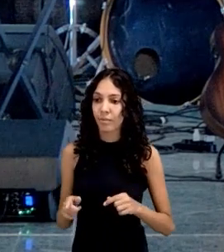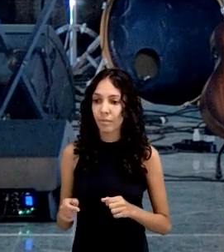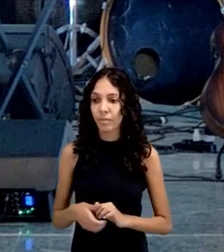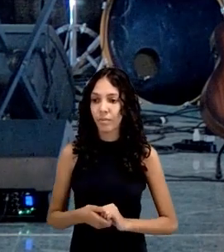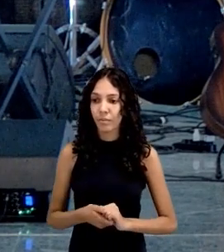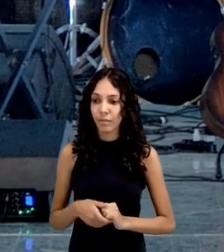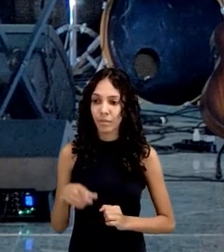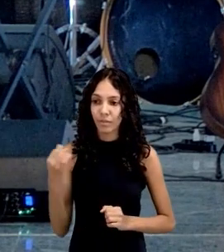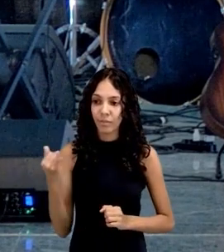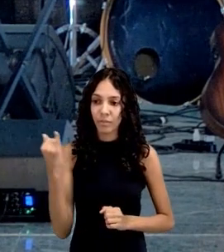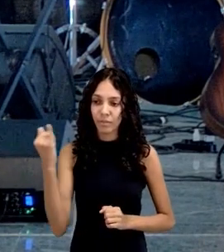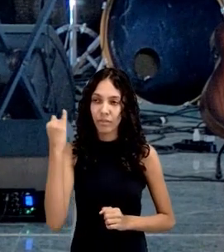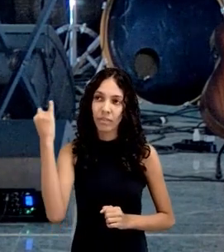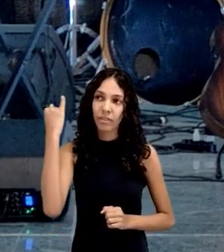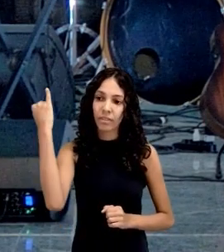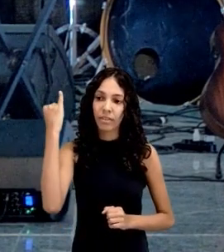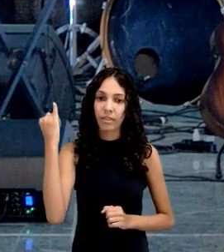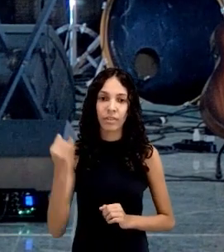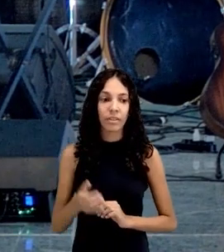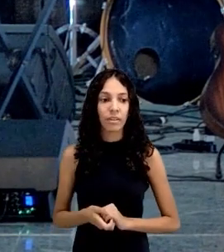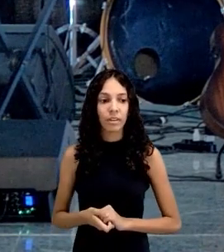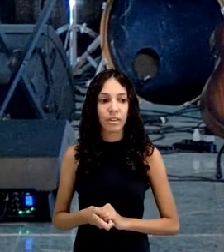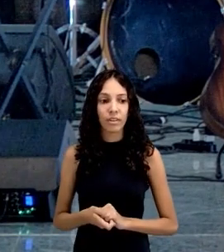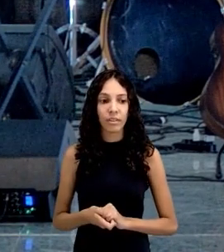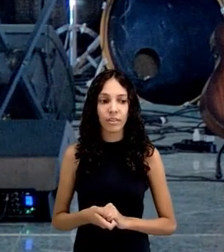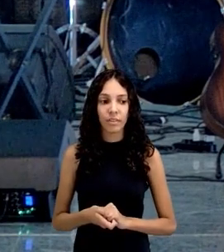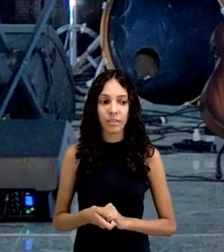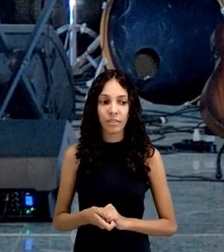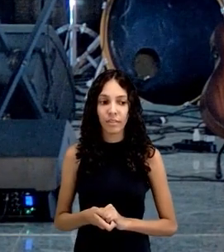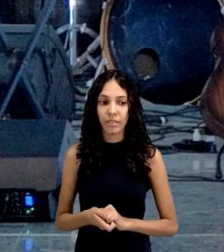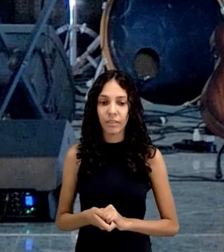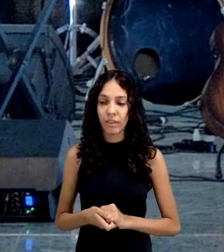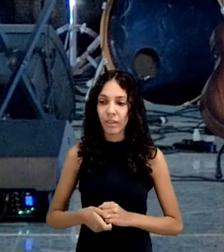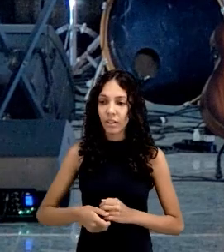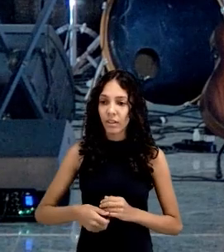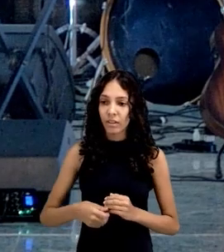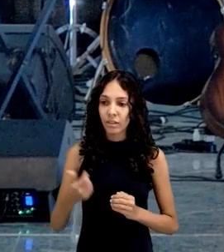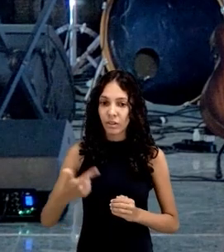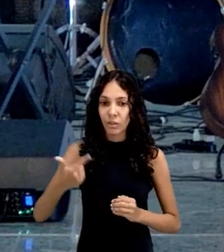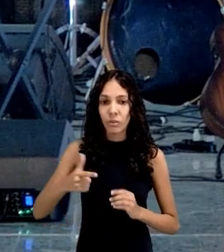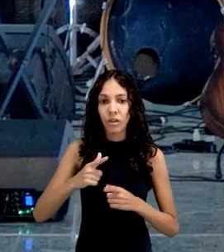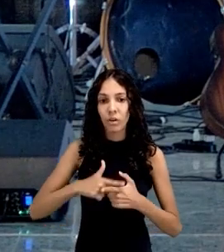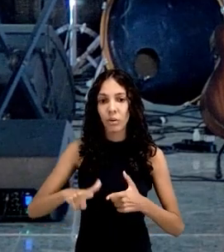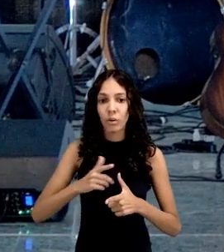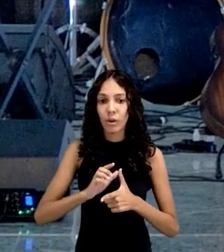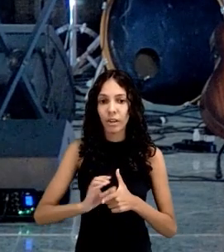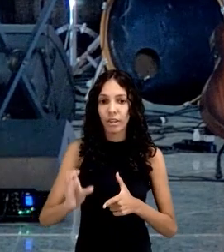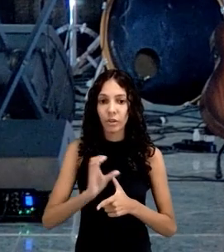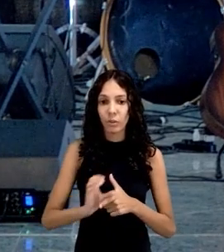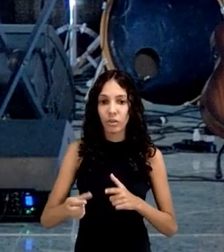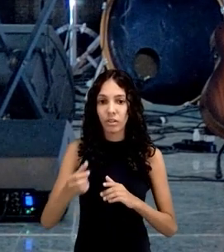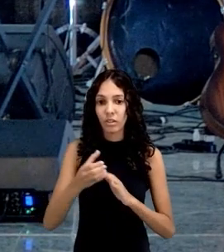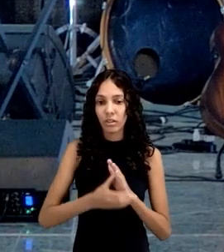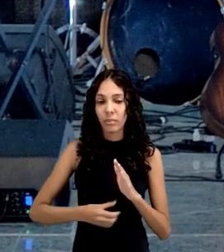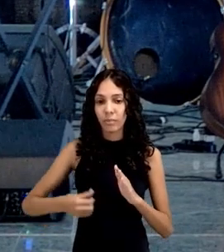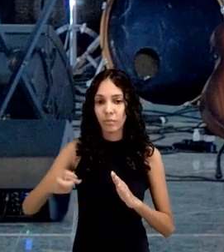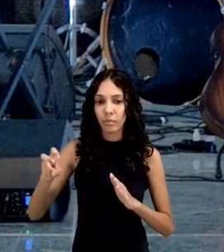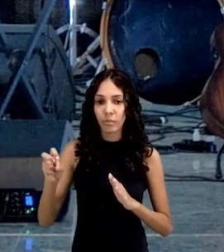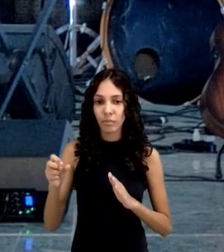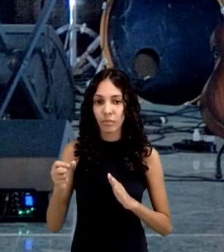2 Coríntios 5:17, a palavra do Senhor diz assim: portanto, se alguém está em Cristo, é nova